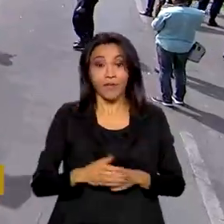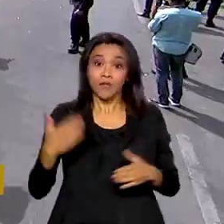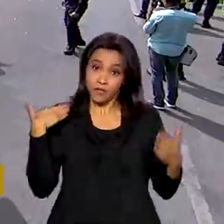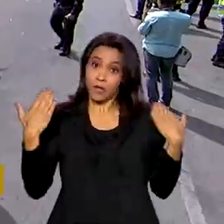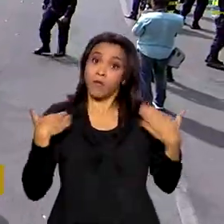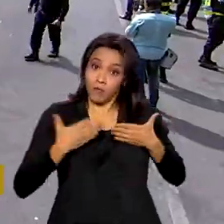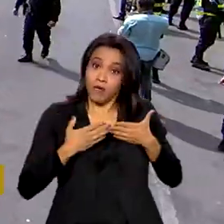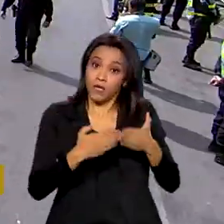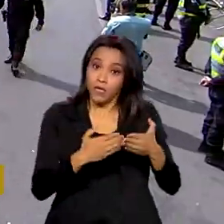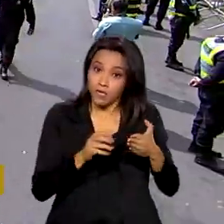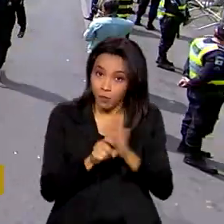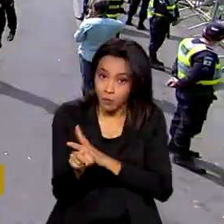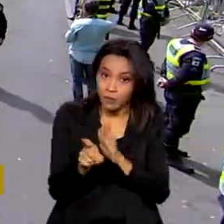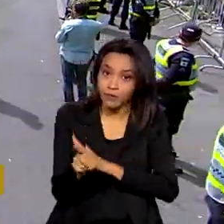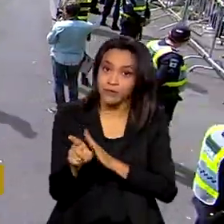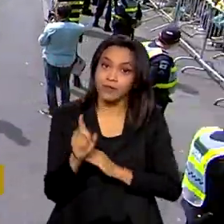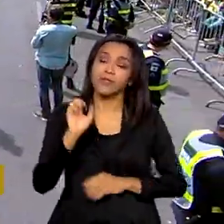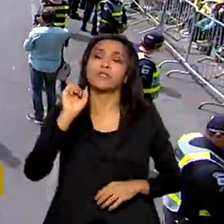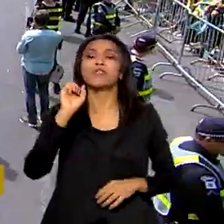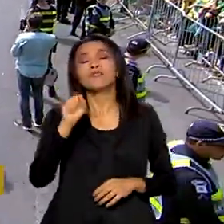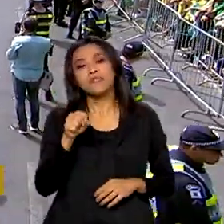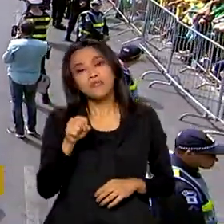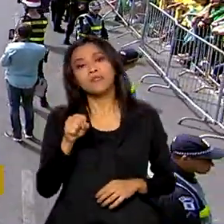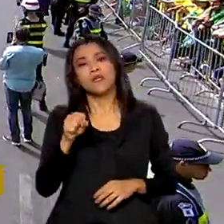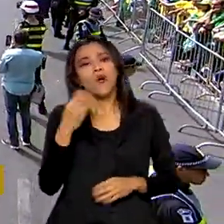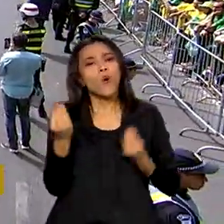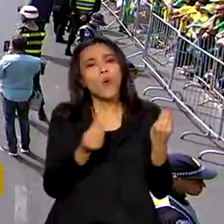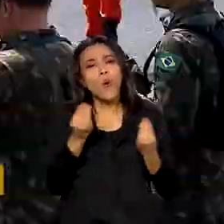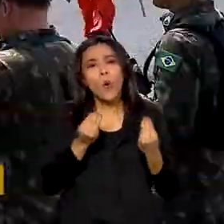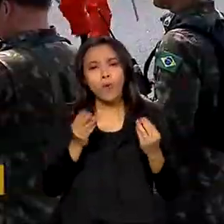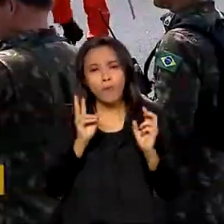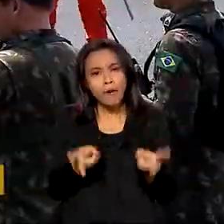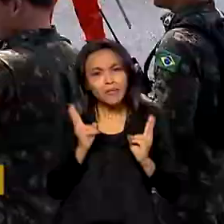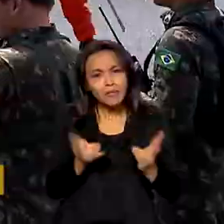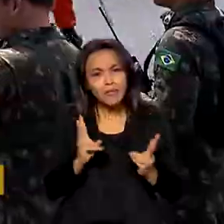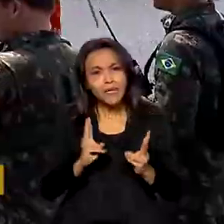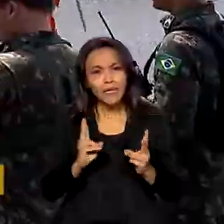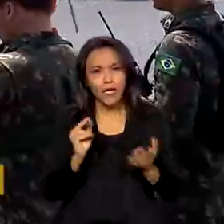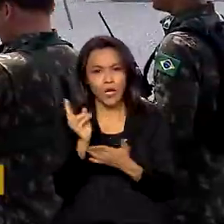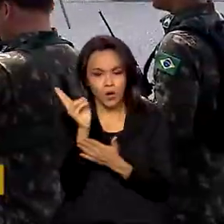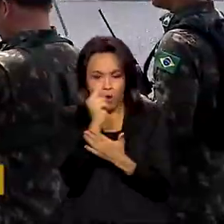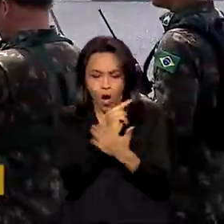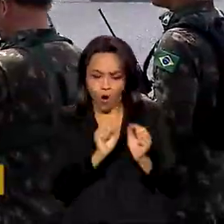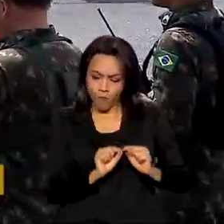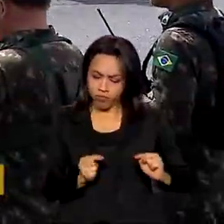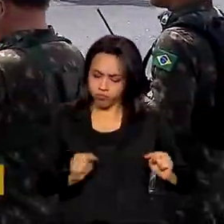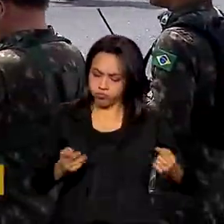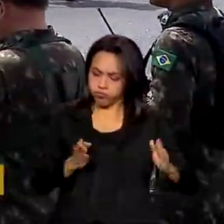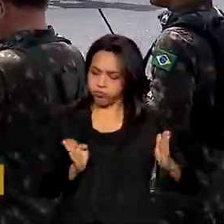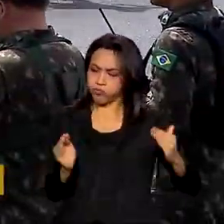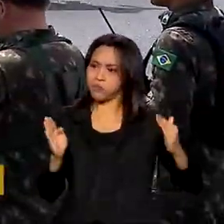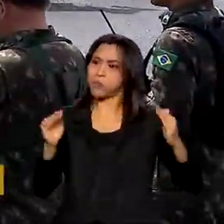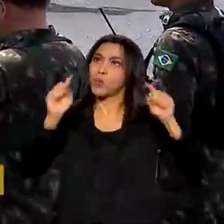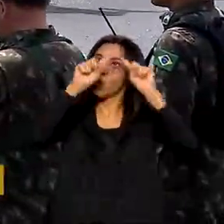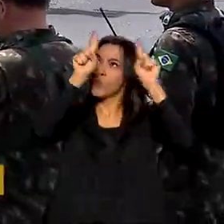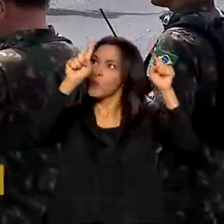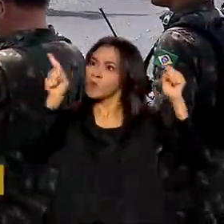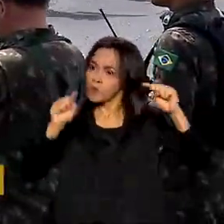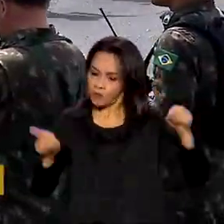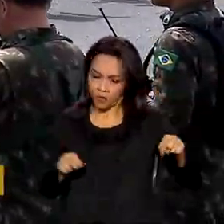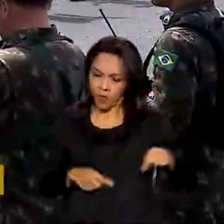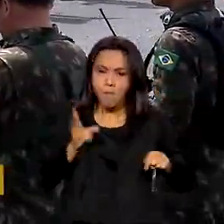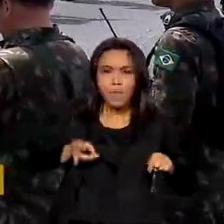nessa integridade. Então, Renata, como manter a integridade territorial num território tão extenso como o Brasil? No início do